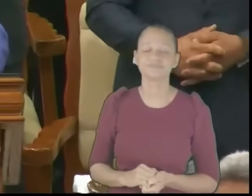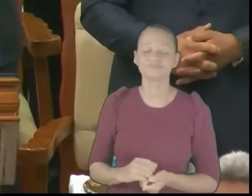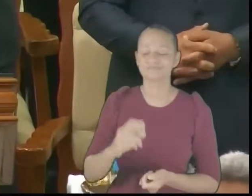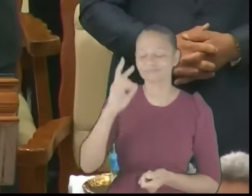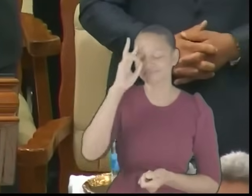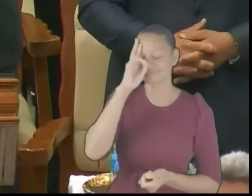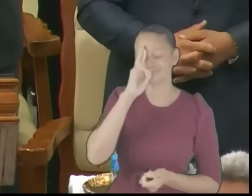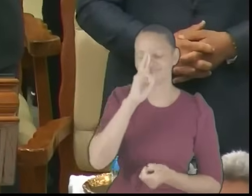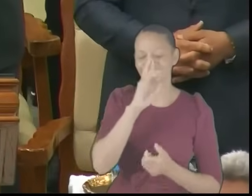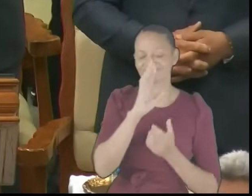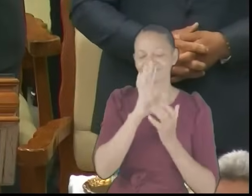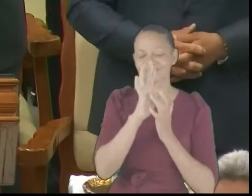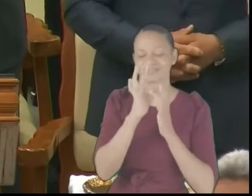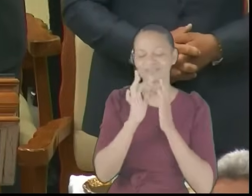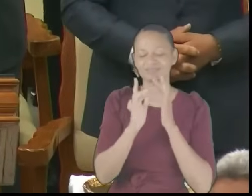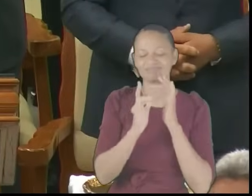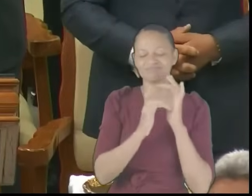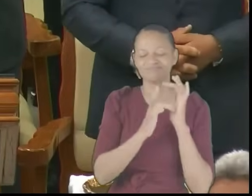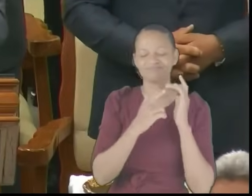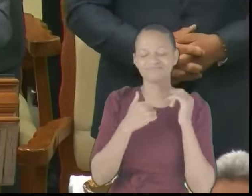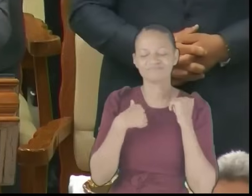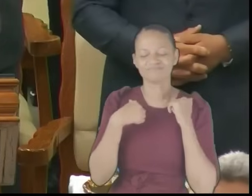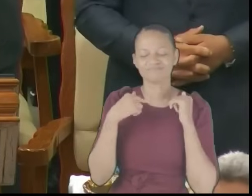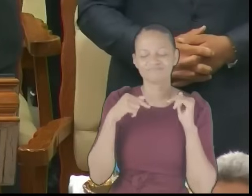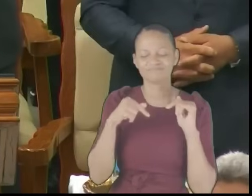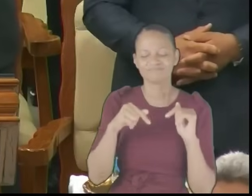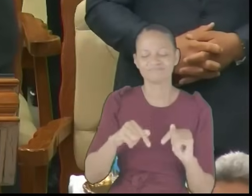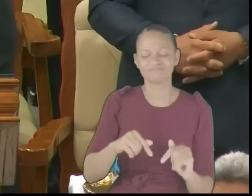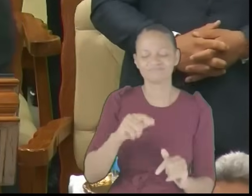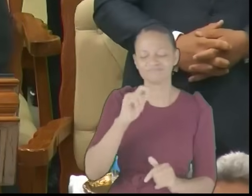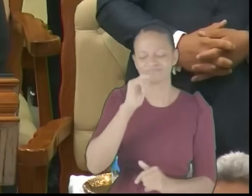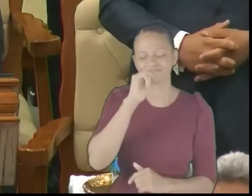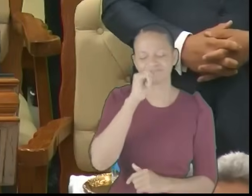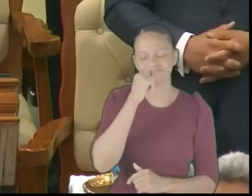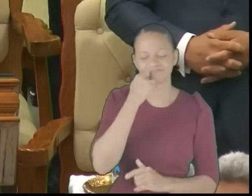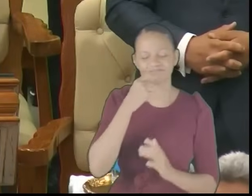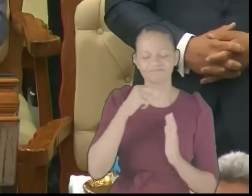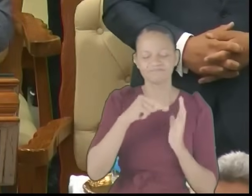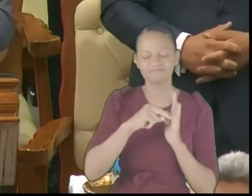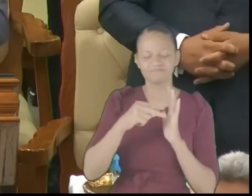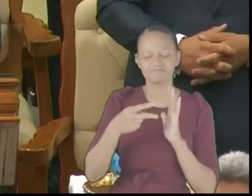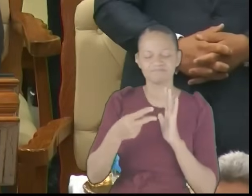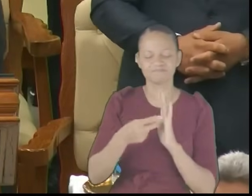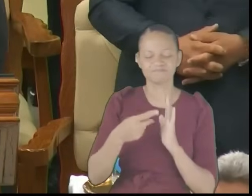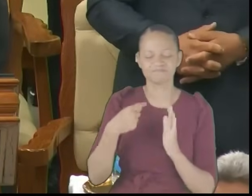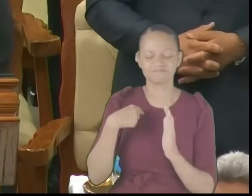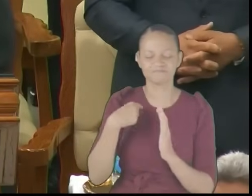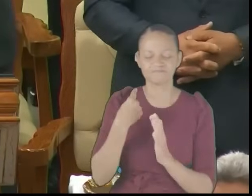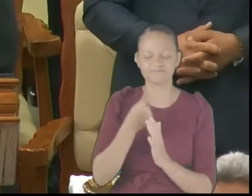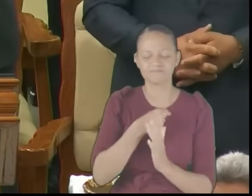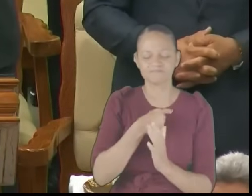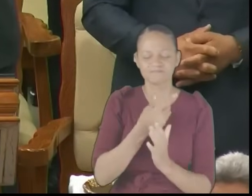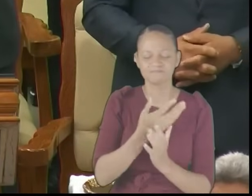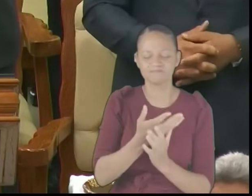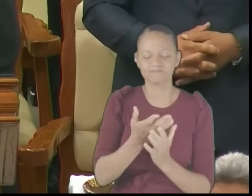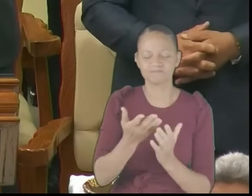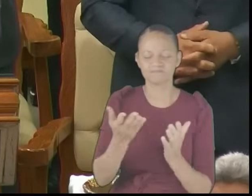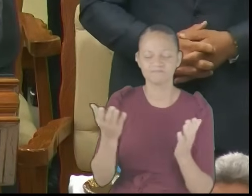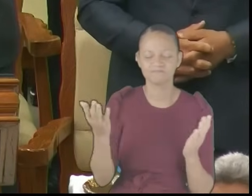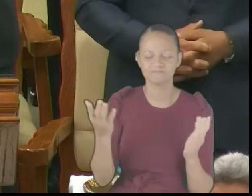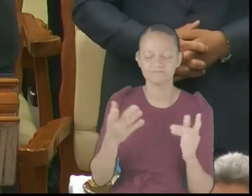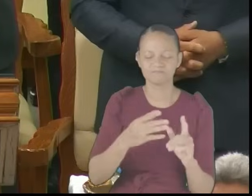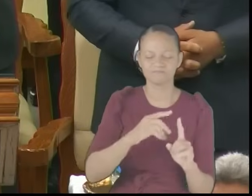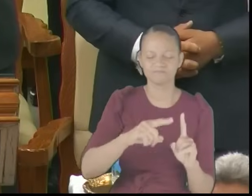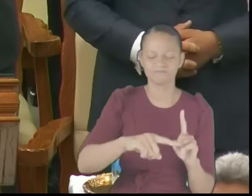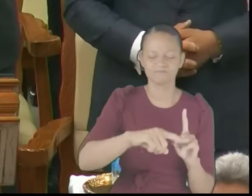Senhor Jesus, aqui está o pão e representa para nós na cruz